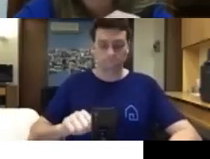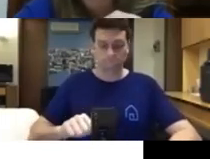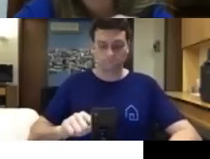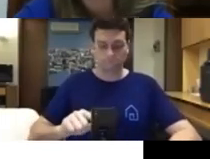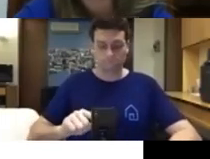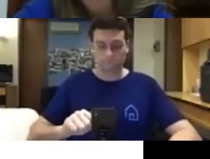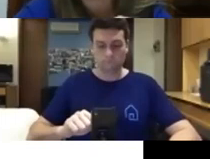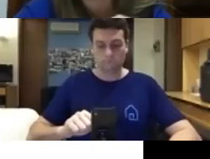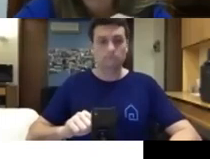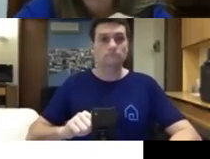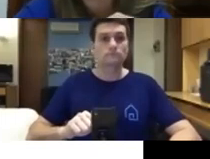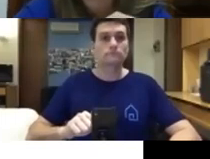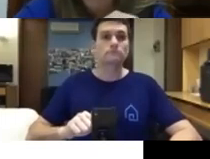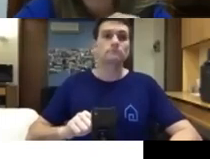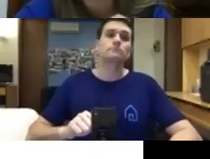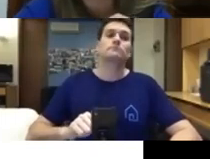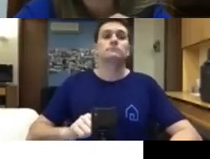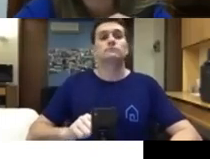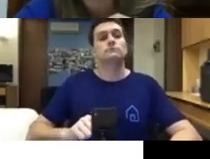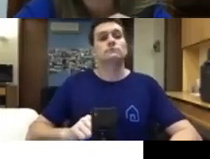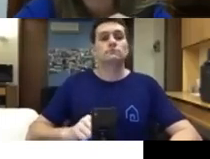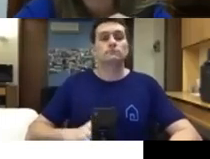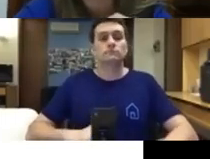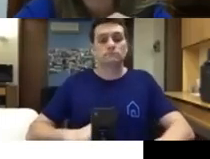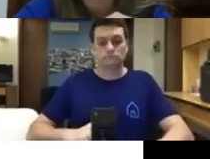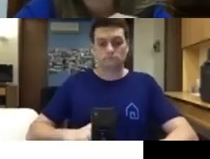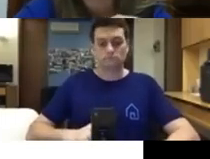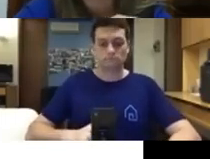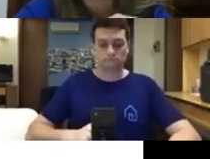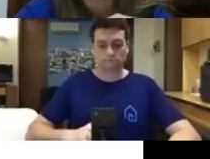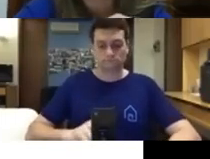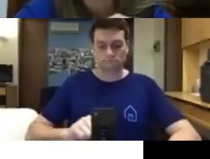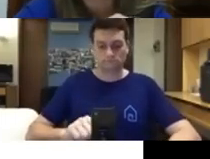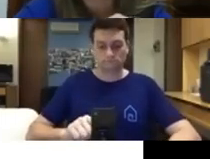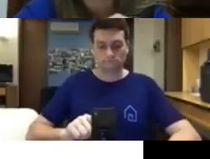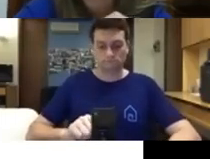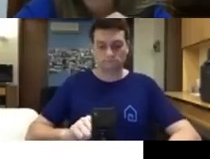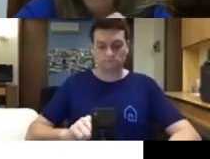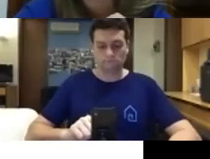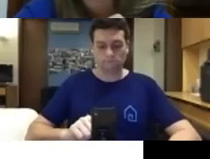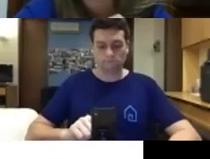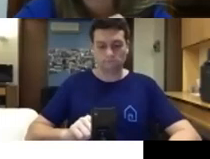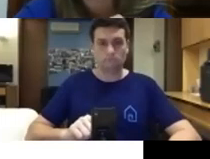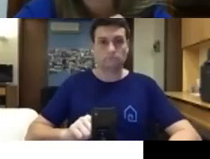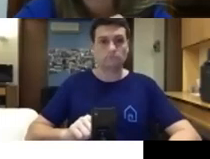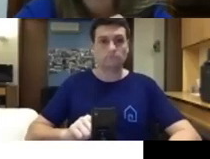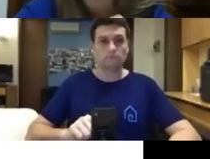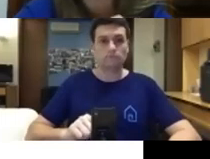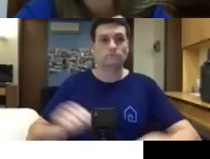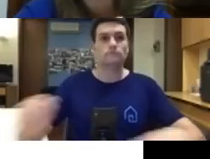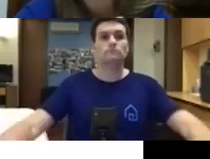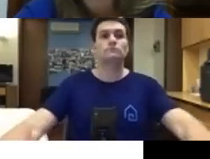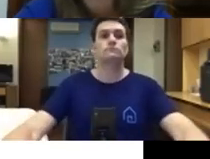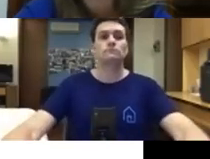perguntas aqui. Primeiro aqui o Vitor. Bom, aquela do tempo, da hora, a gente já comentou, né? Aí